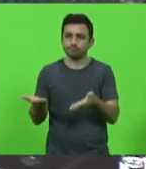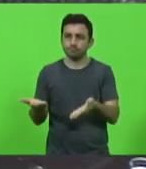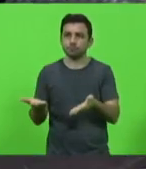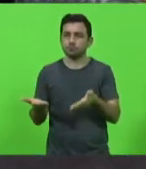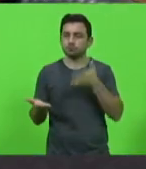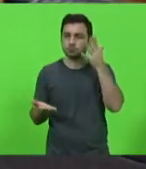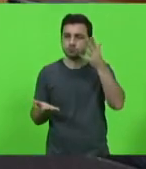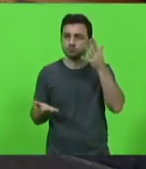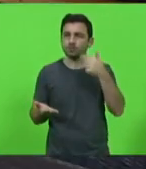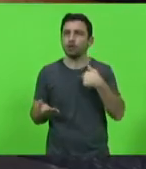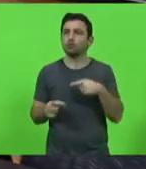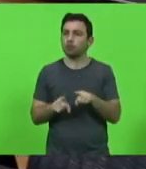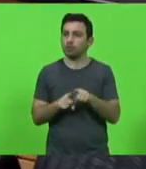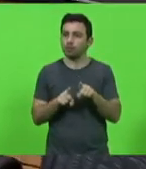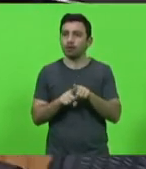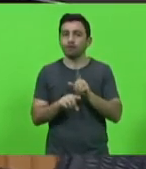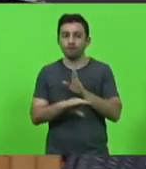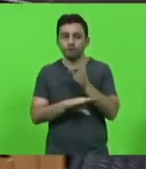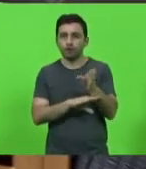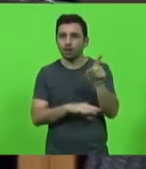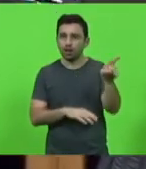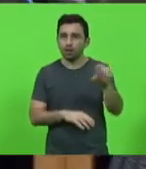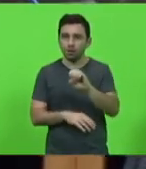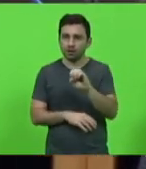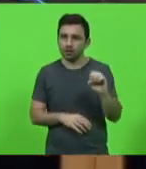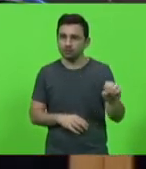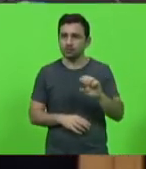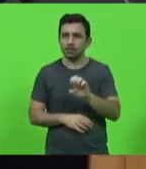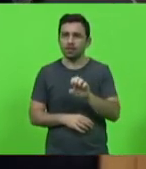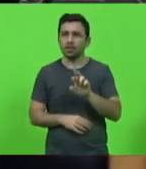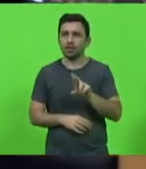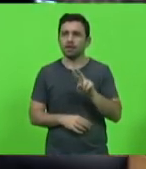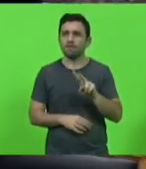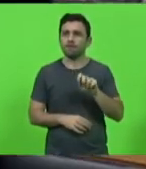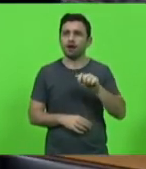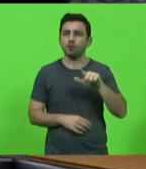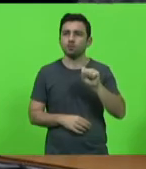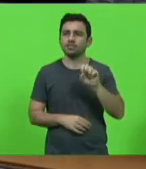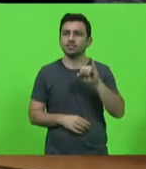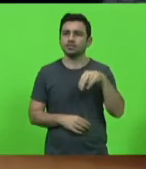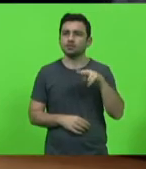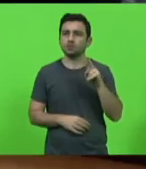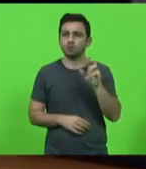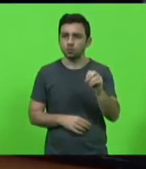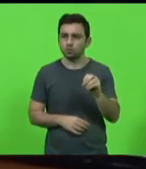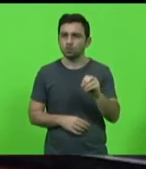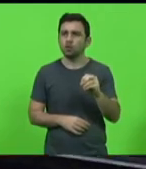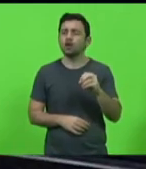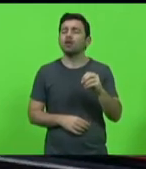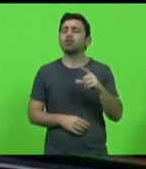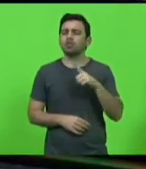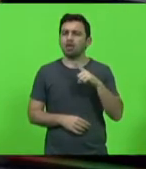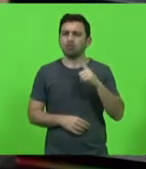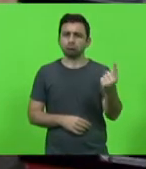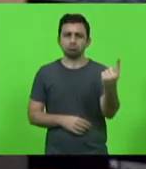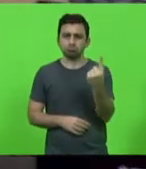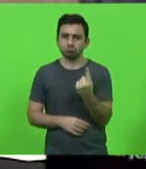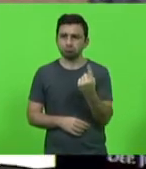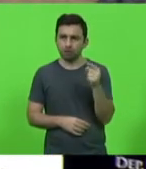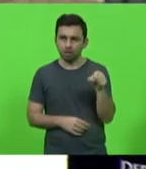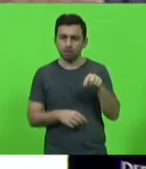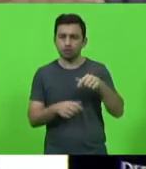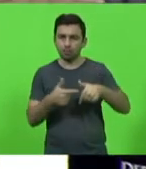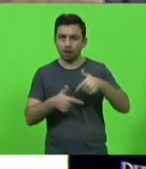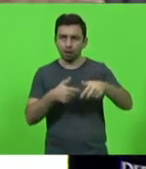Oeste, eu fui na linha Ervalzinho, que é em São João, no interior de São João do Oeste, e recebi lá um produtor, um pequeno produtor, e ele